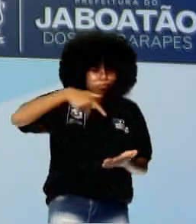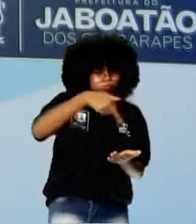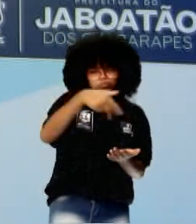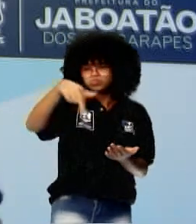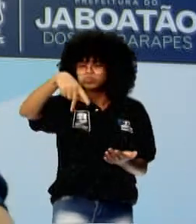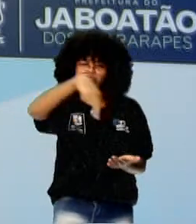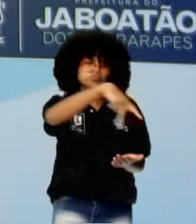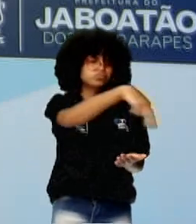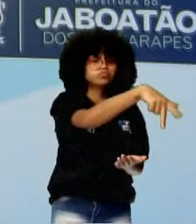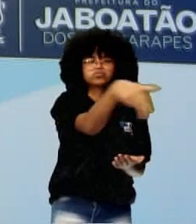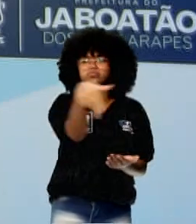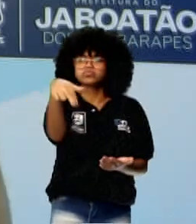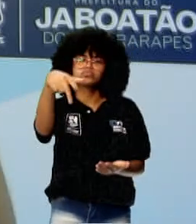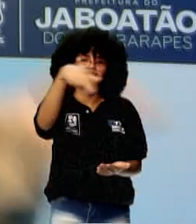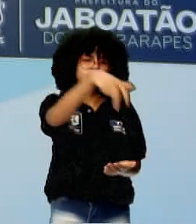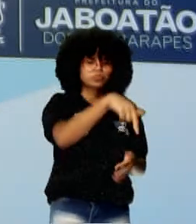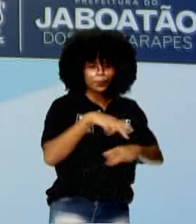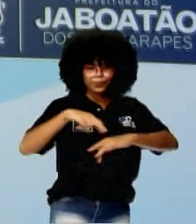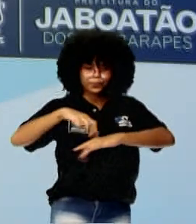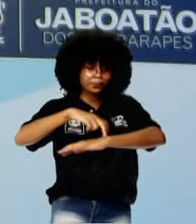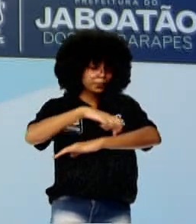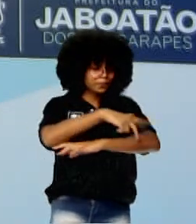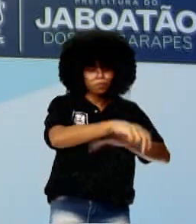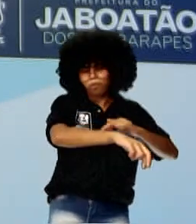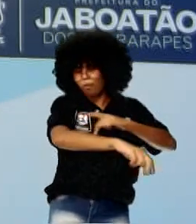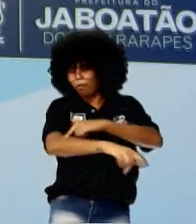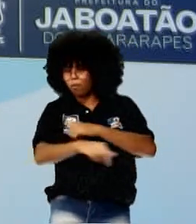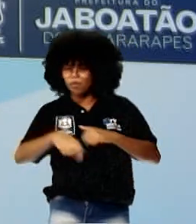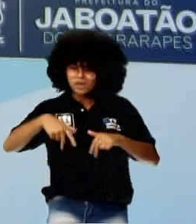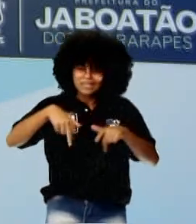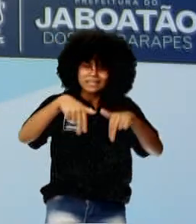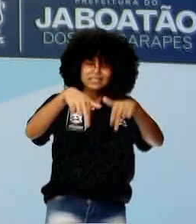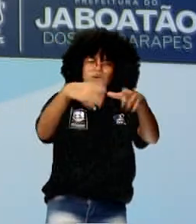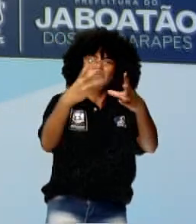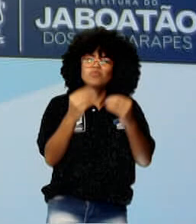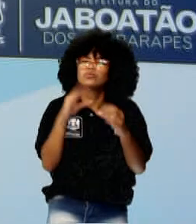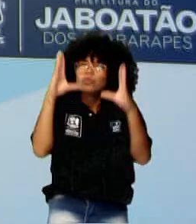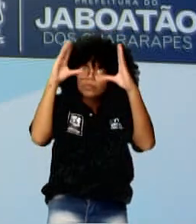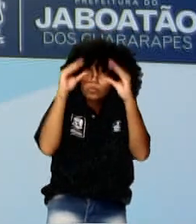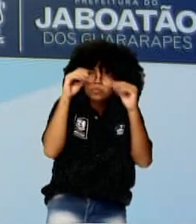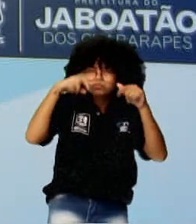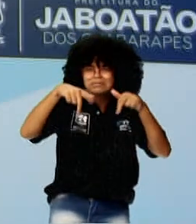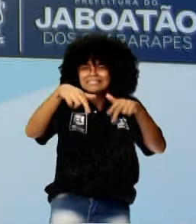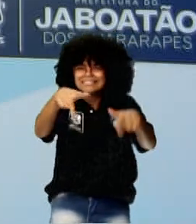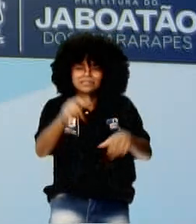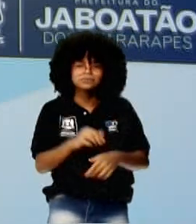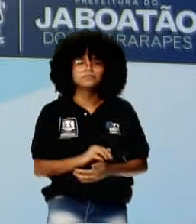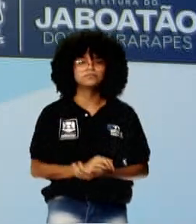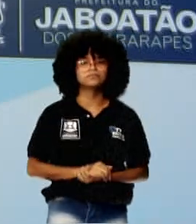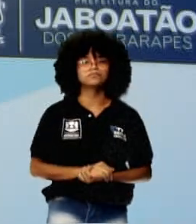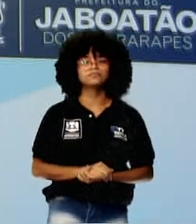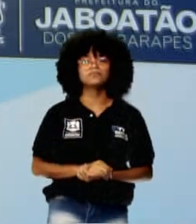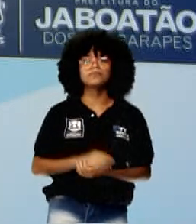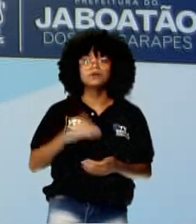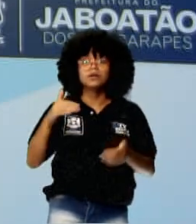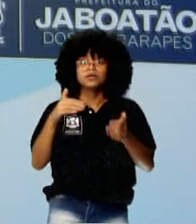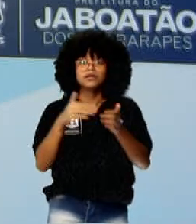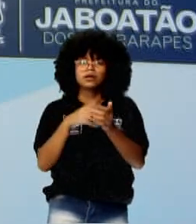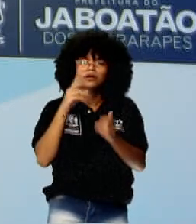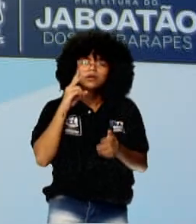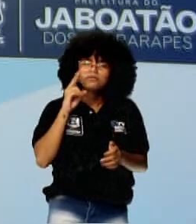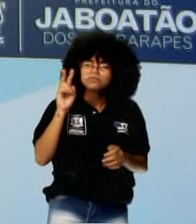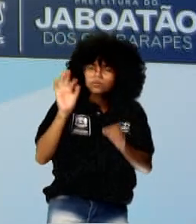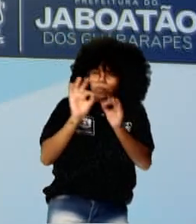desesperadamente, passando por cima de pau, de pedra, na floresta, naquela escuridão, naquela correria, naquela agonia, até que de